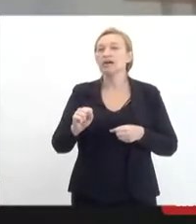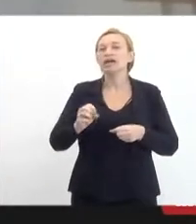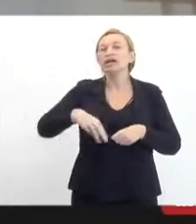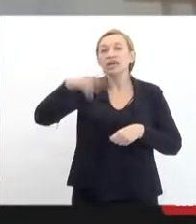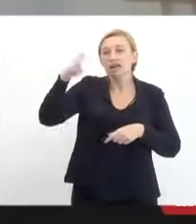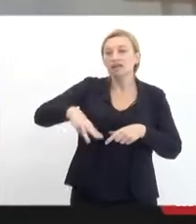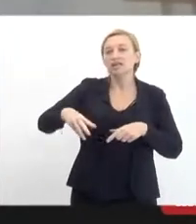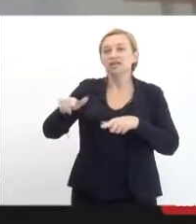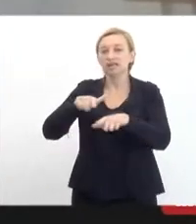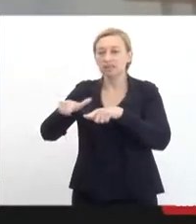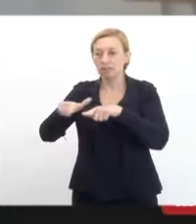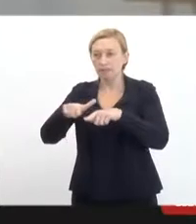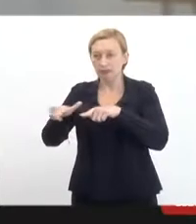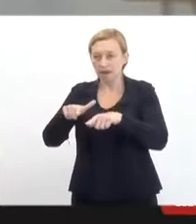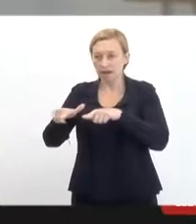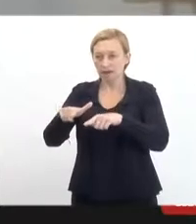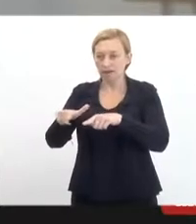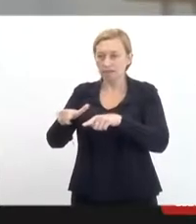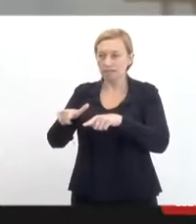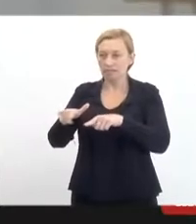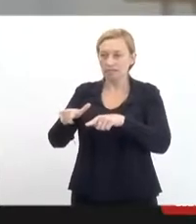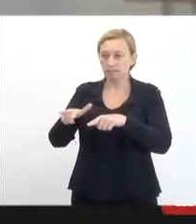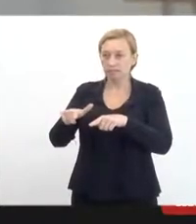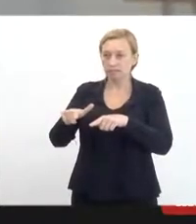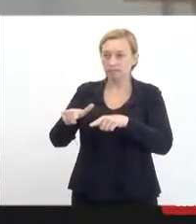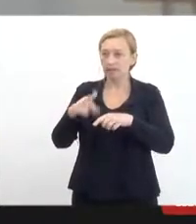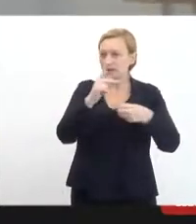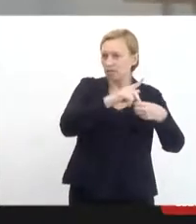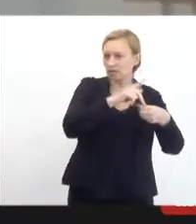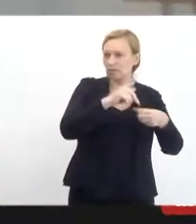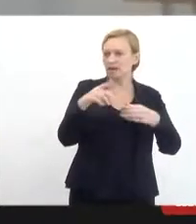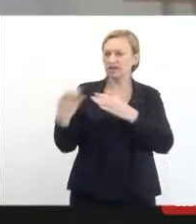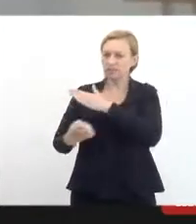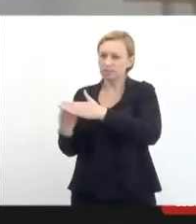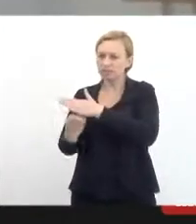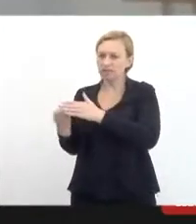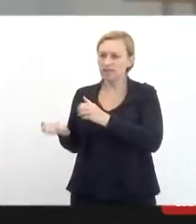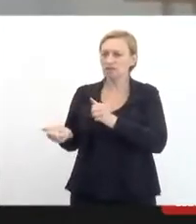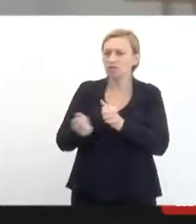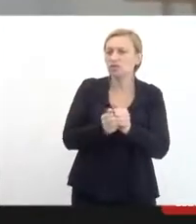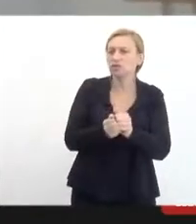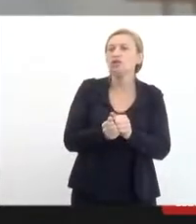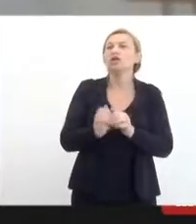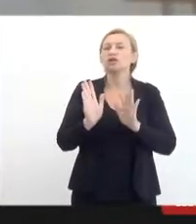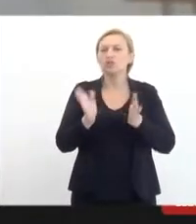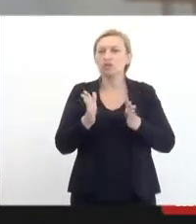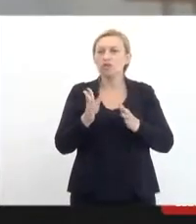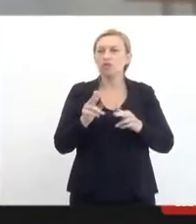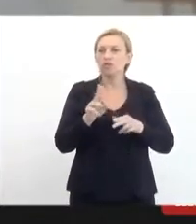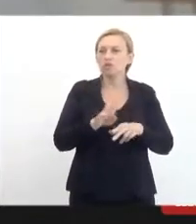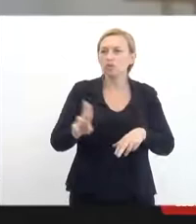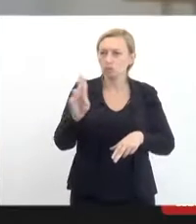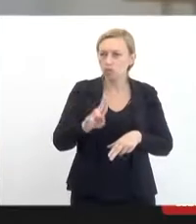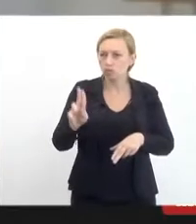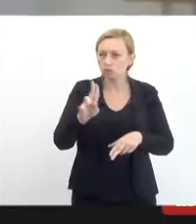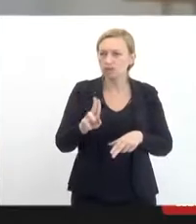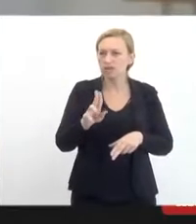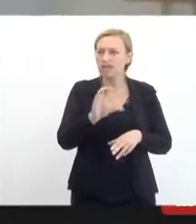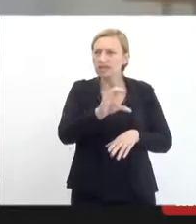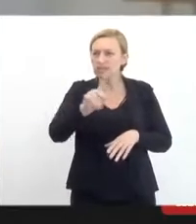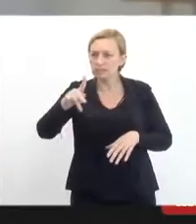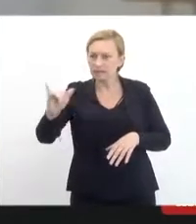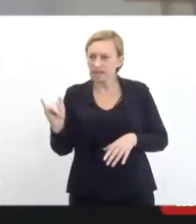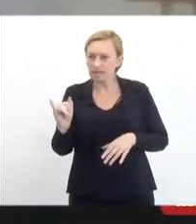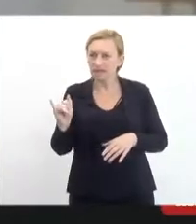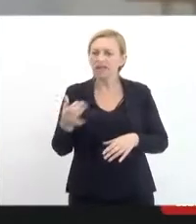serviço. Eu gostaria de ressaltar que esse ponto foi objeto da CPI da crise fiscal de 2019,